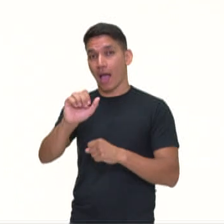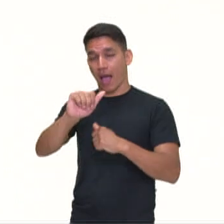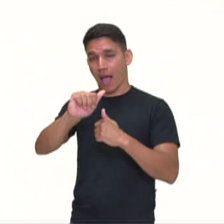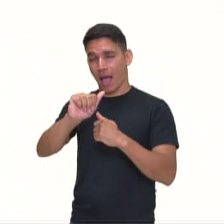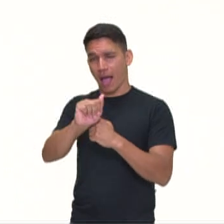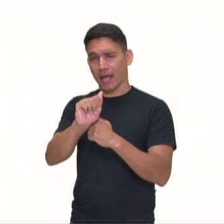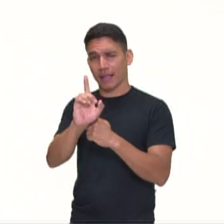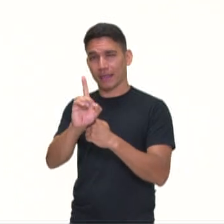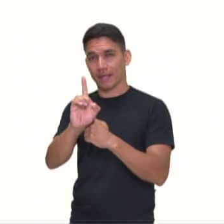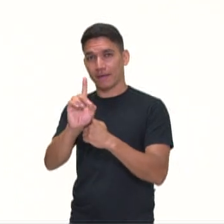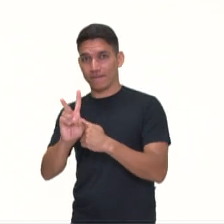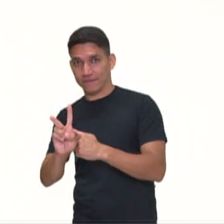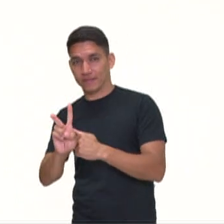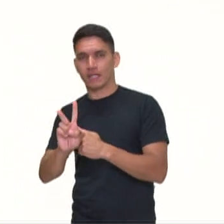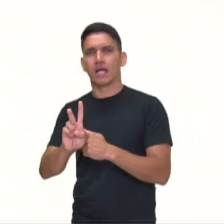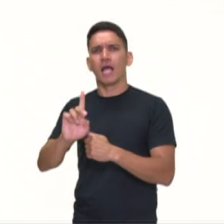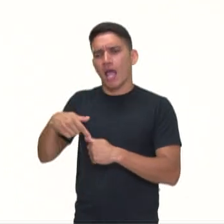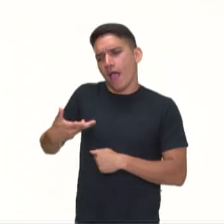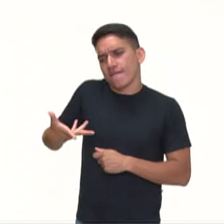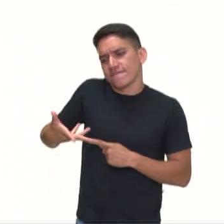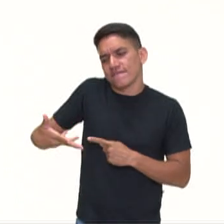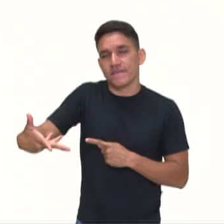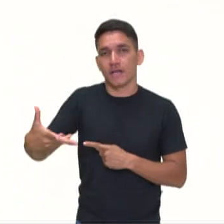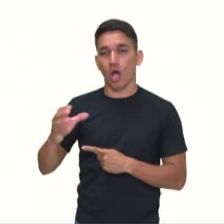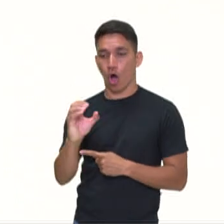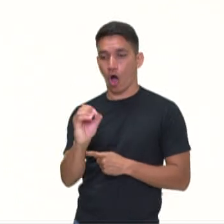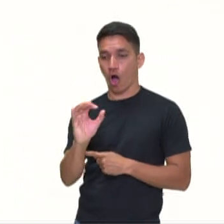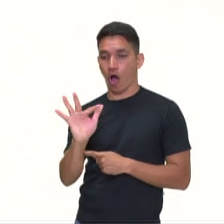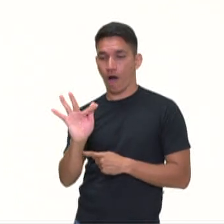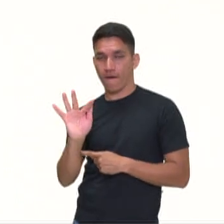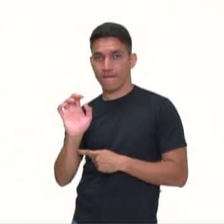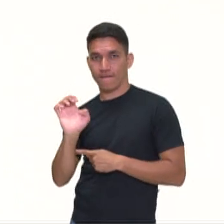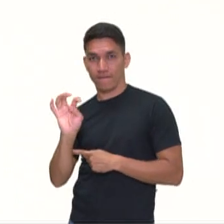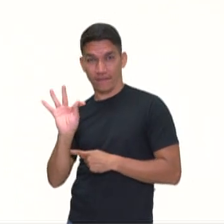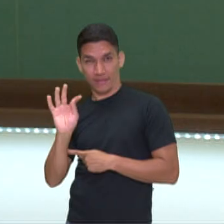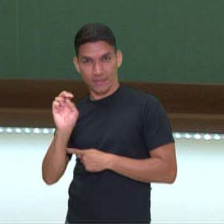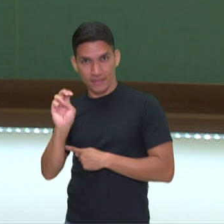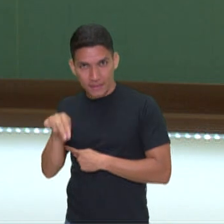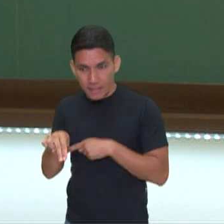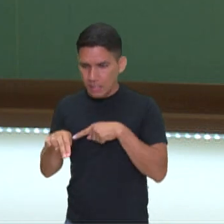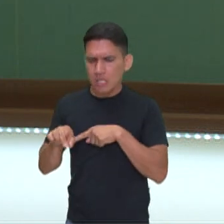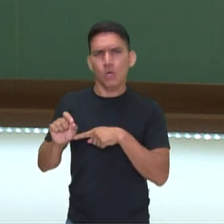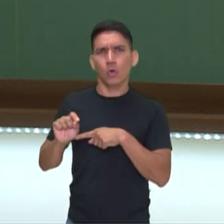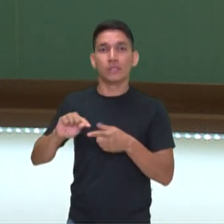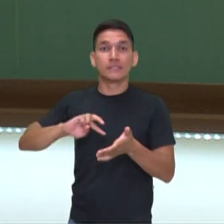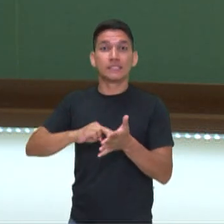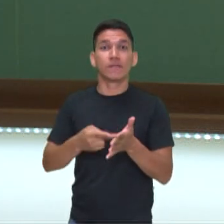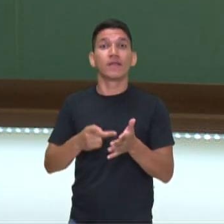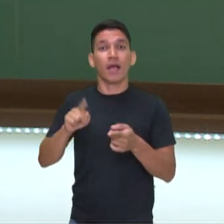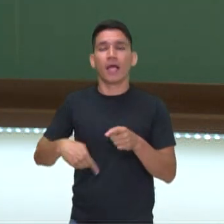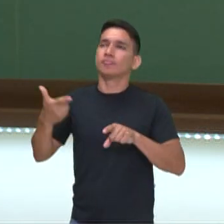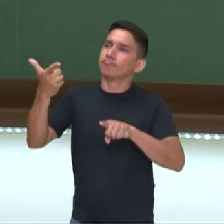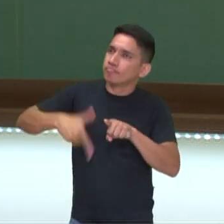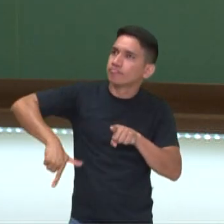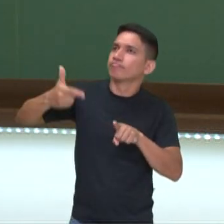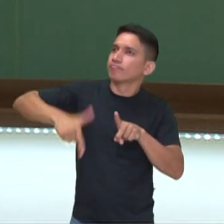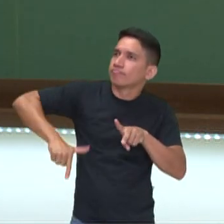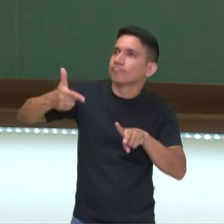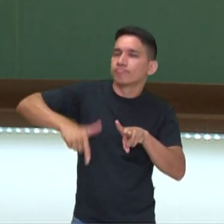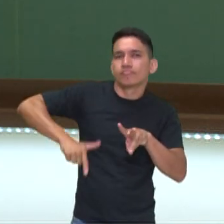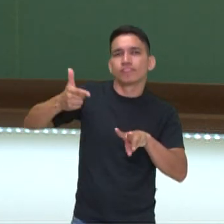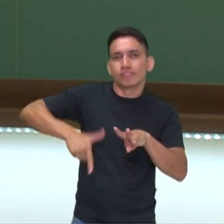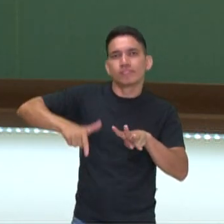often, frequentemente, com a ideia de presente simples, é mostrar um fato ou uma rotina. Então, nesse